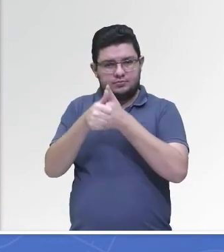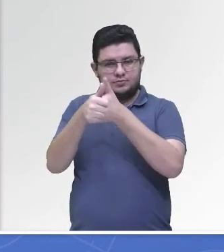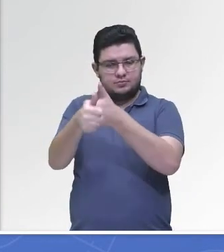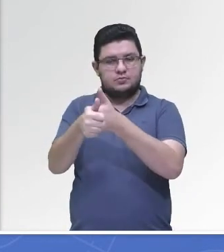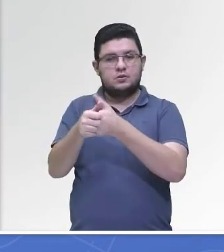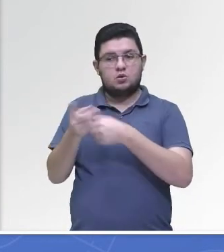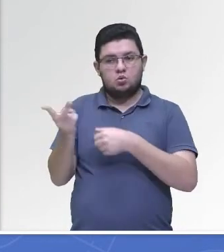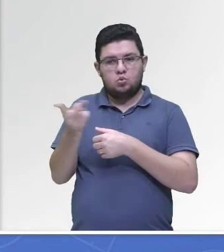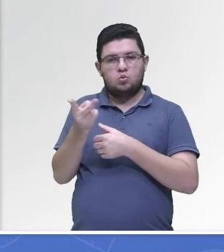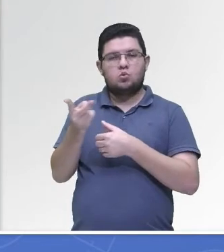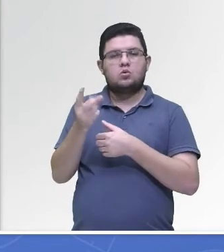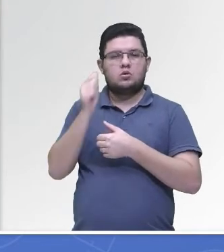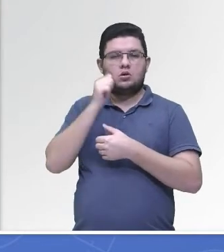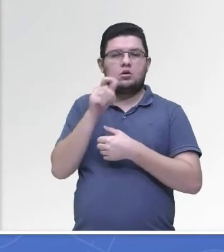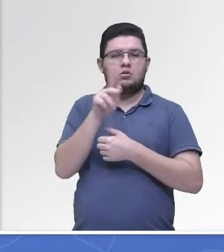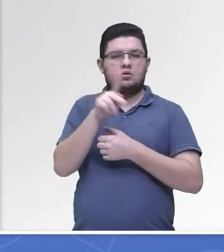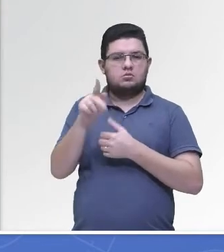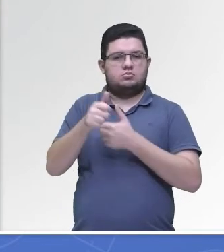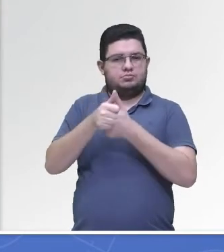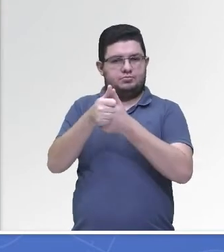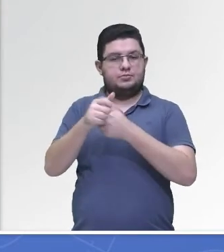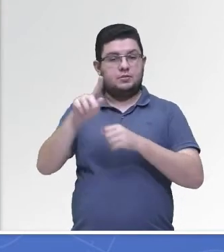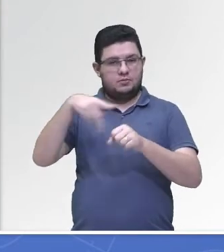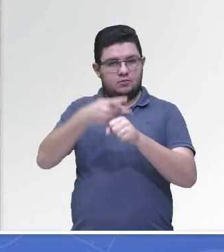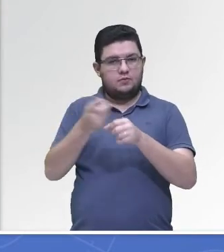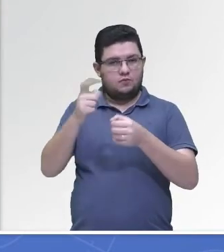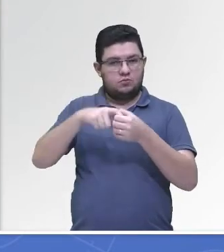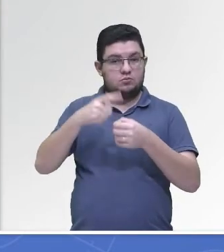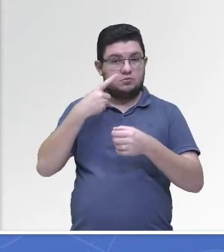professora Darlinda, respondam no chat e daqui a pouquinho a gente volta.